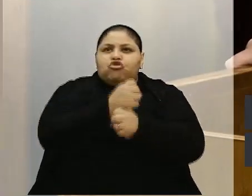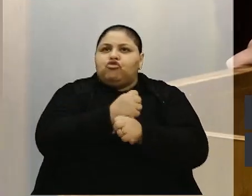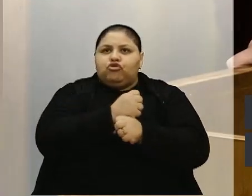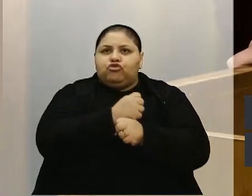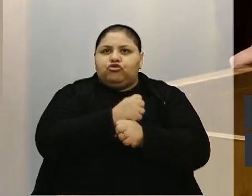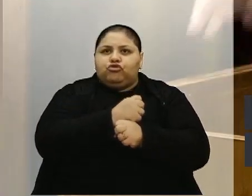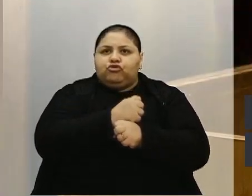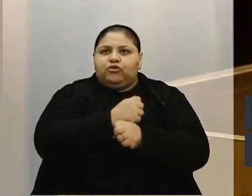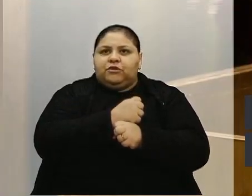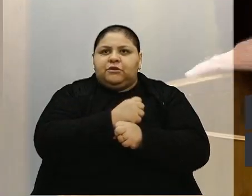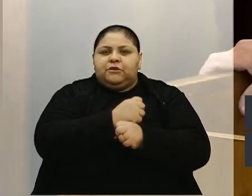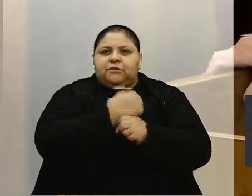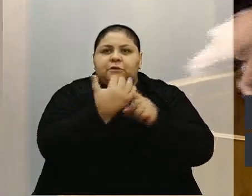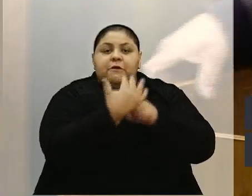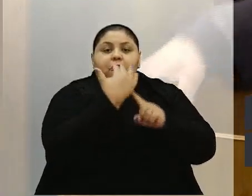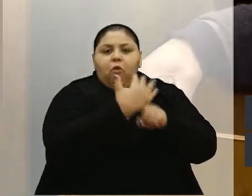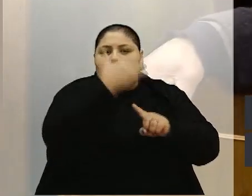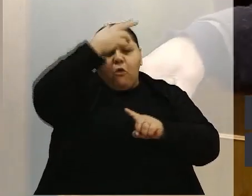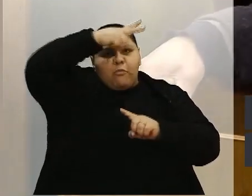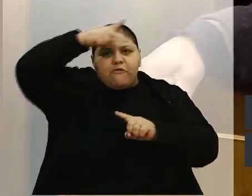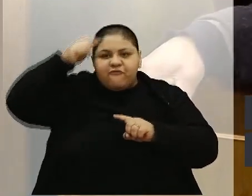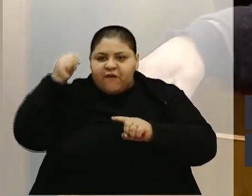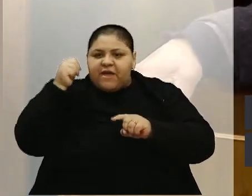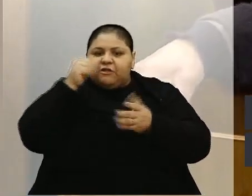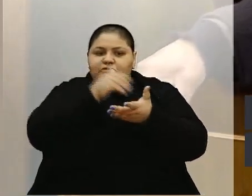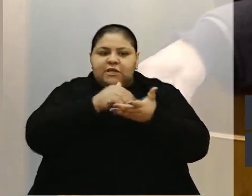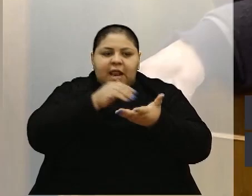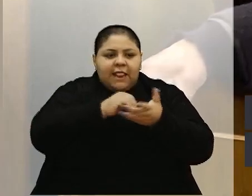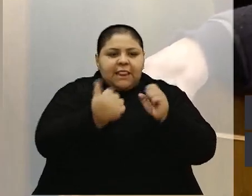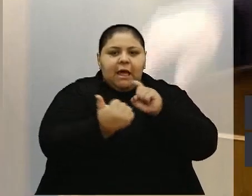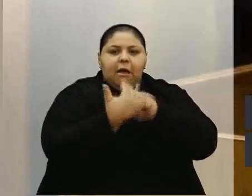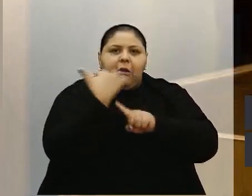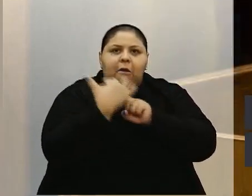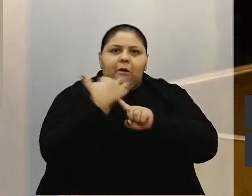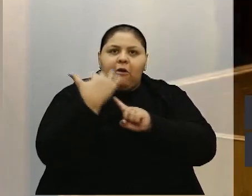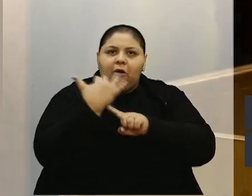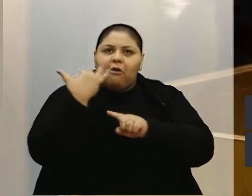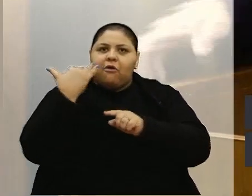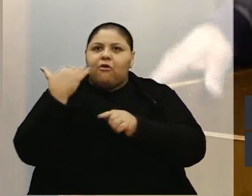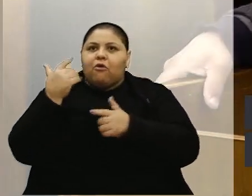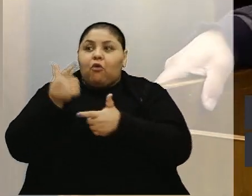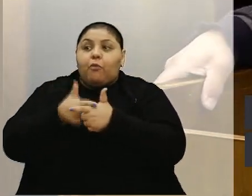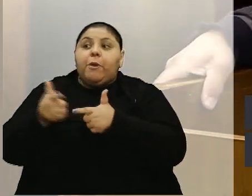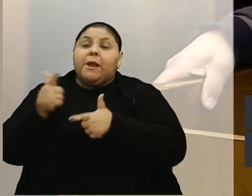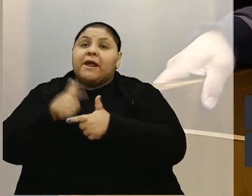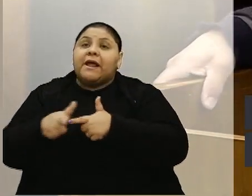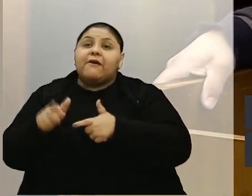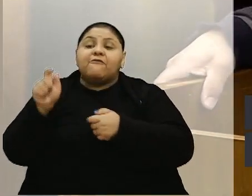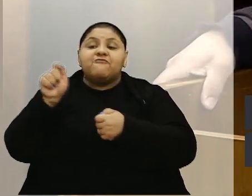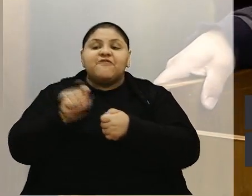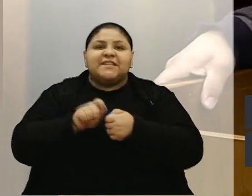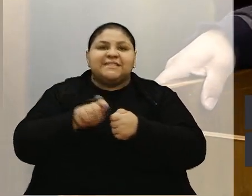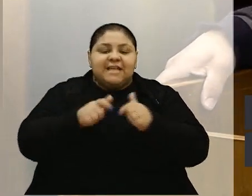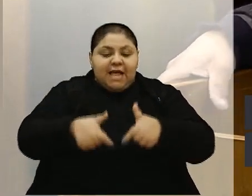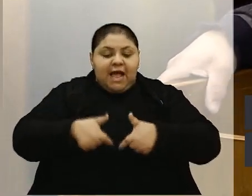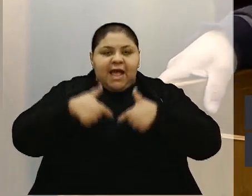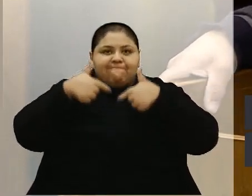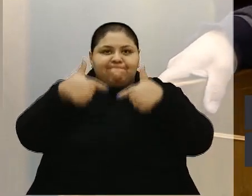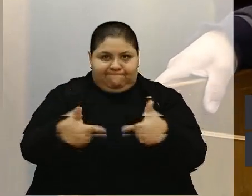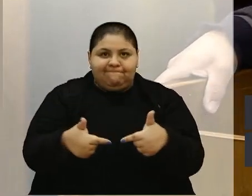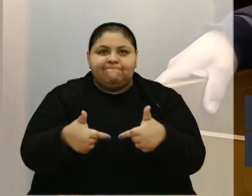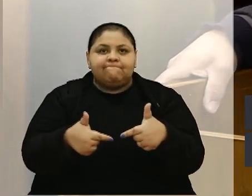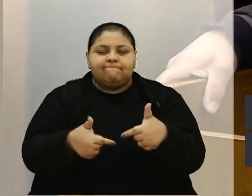recebem a demanda. O prefeito recebe, o secretário recebe. O problema está em fazer. Em